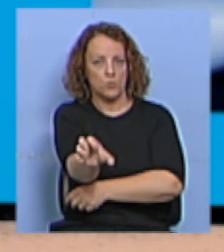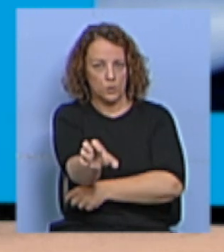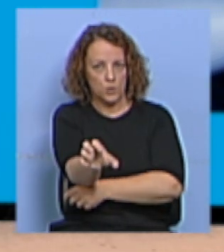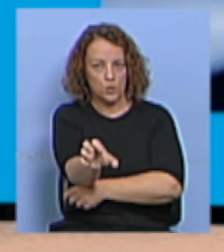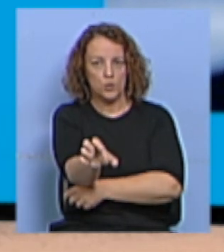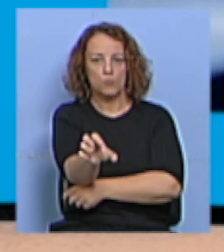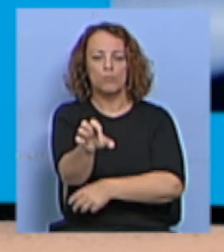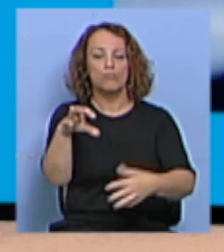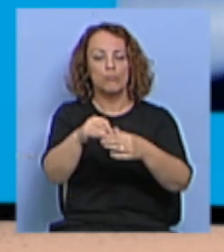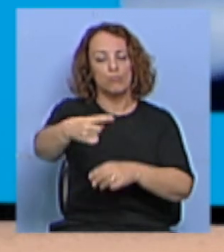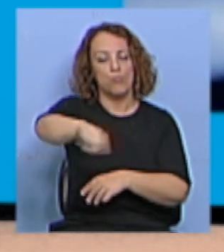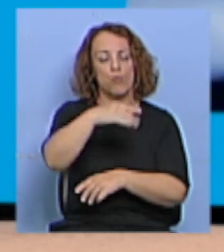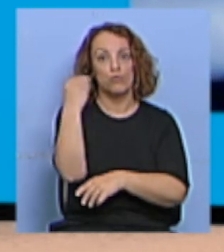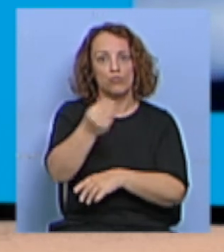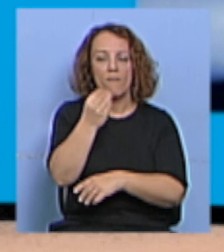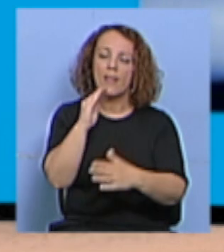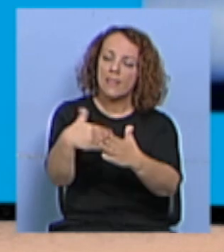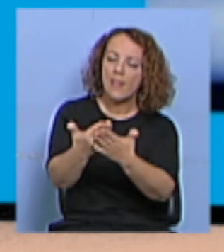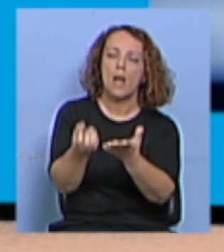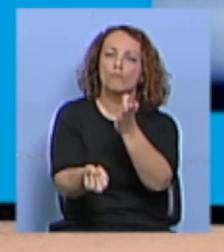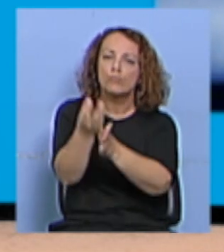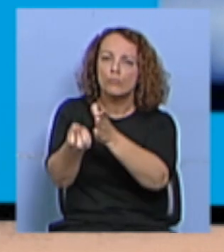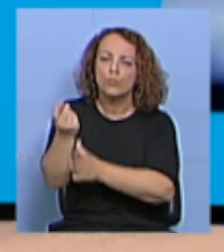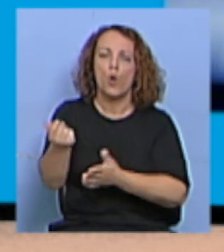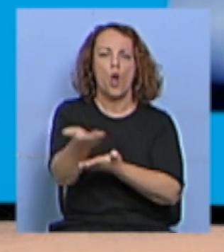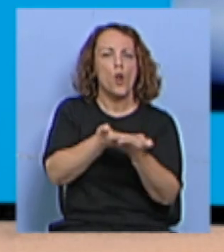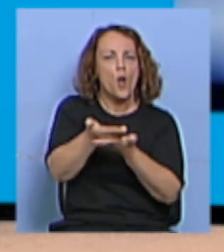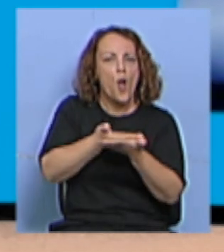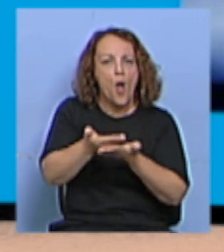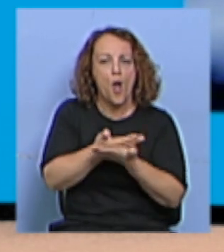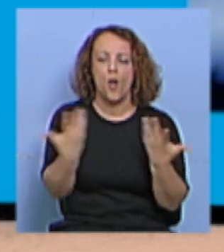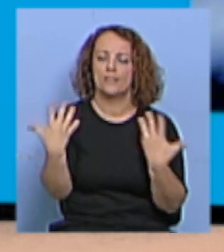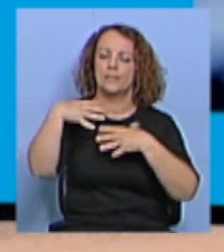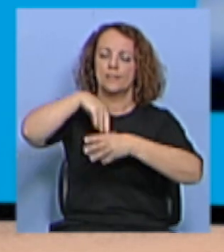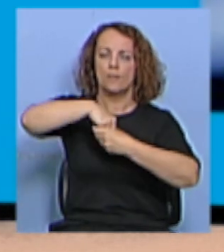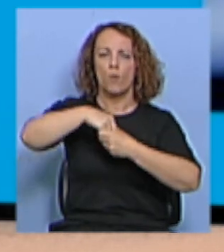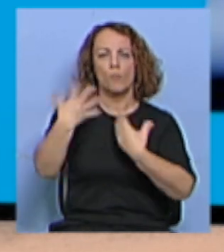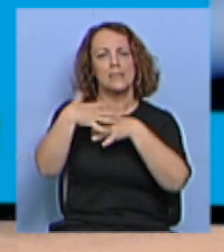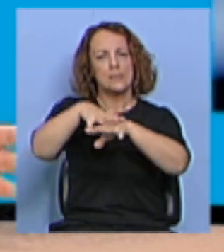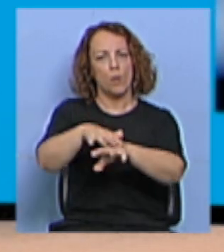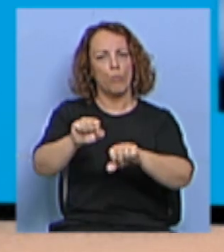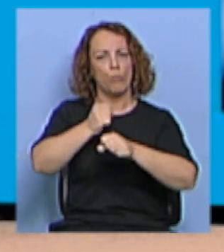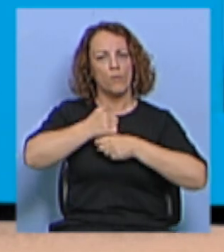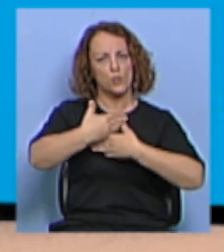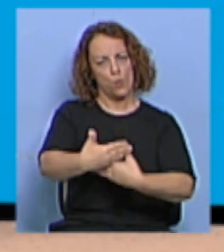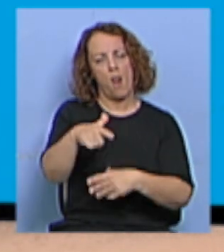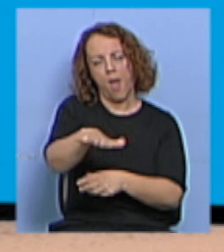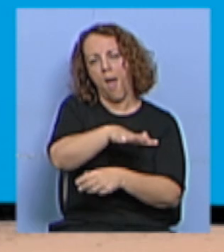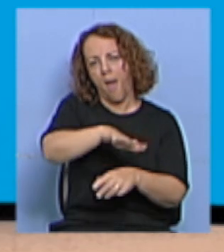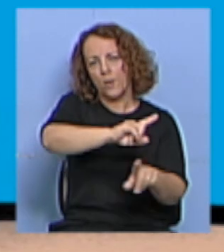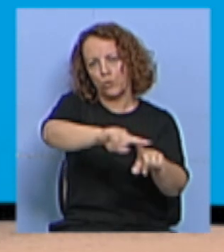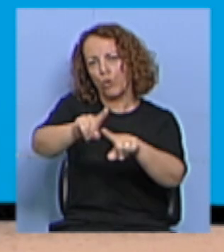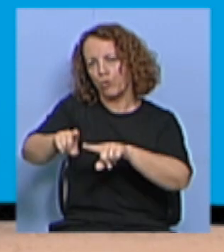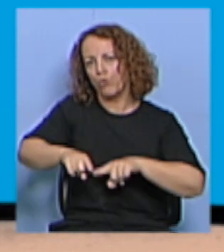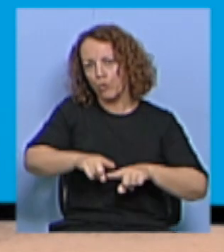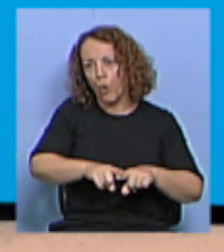nomeadamente com jovens, para que possam desenvolver negócios, a inserção profissional, são várias áreas que estamos a trabalhar,